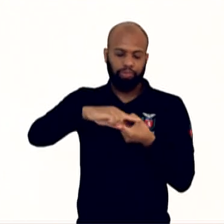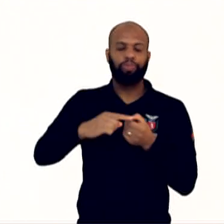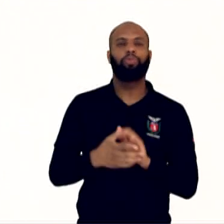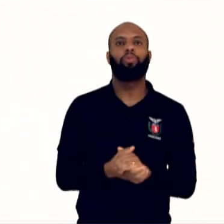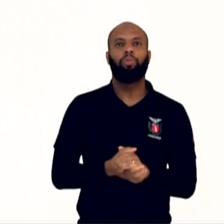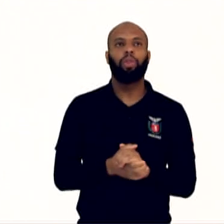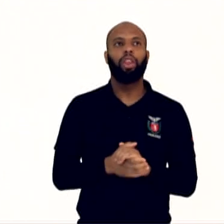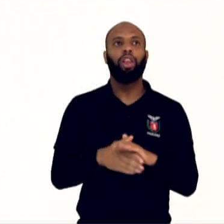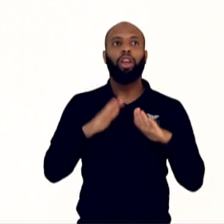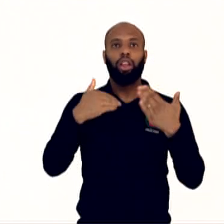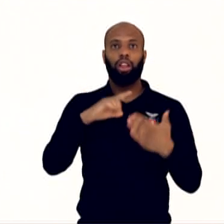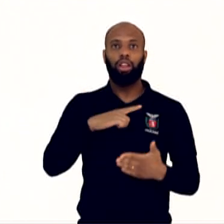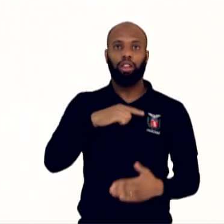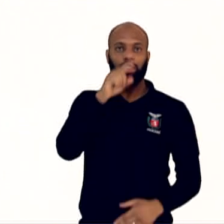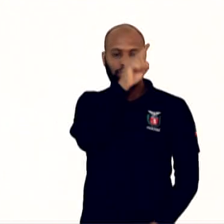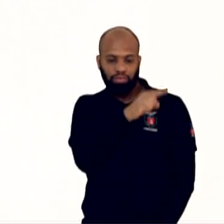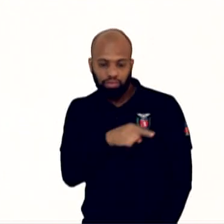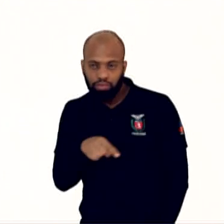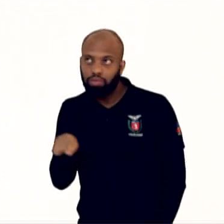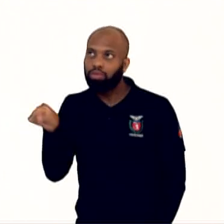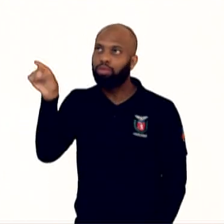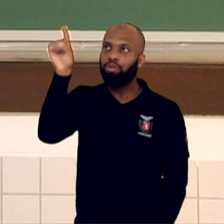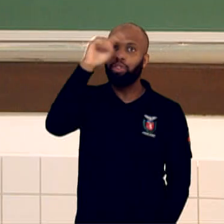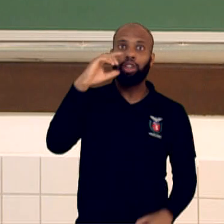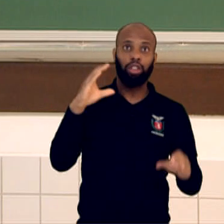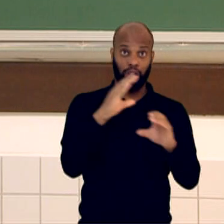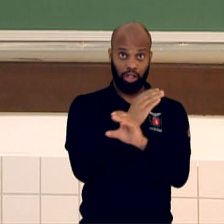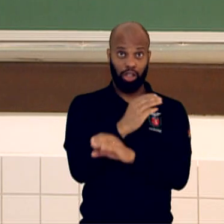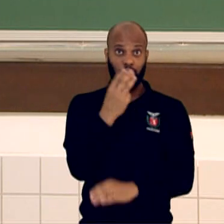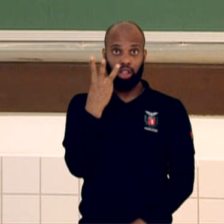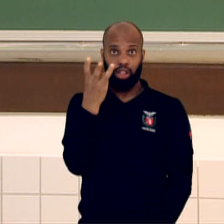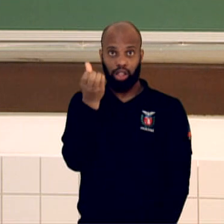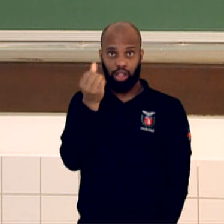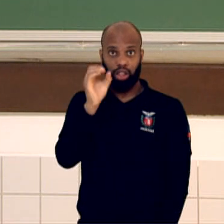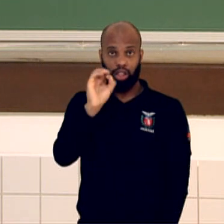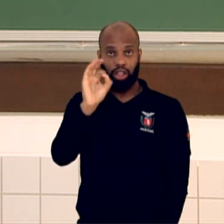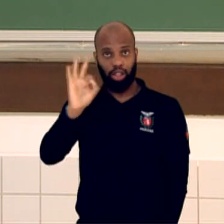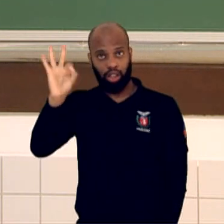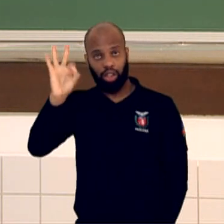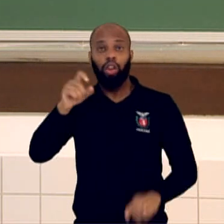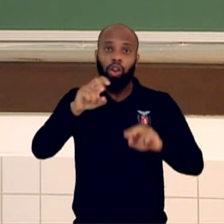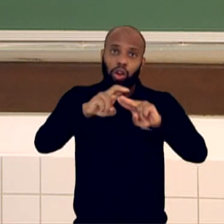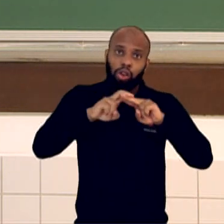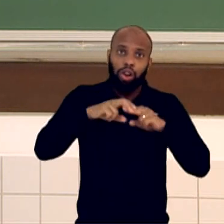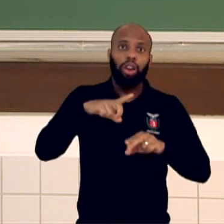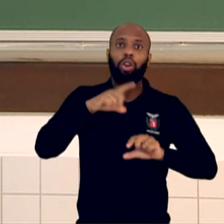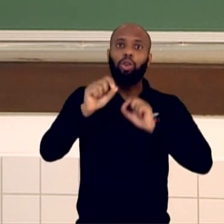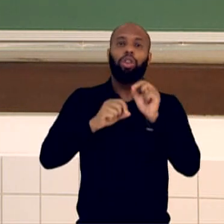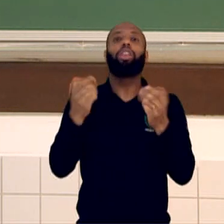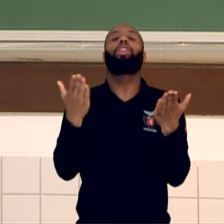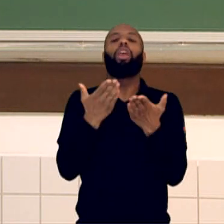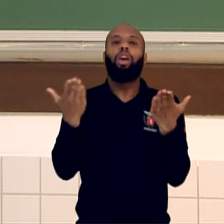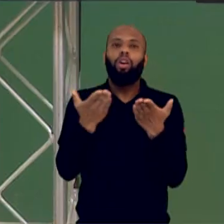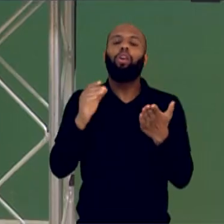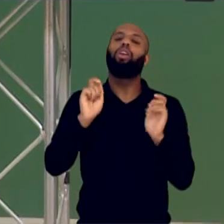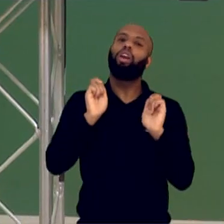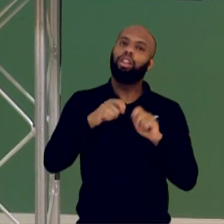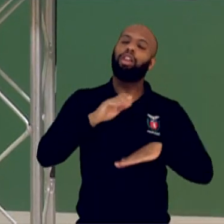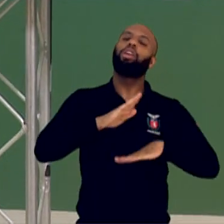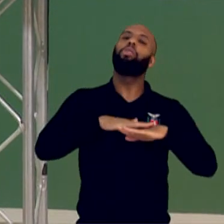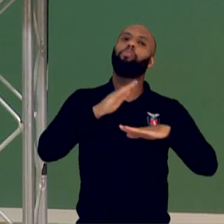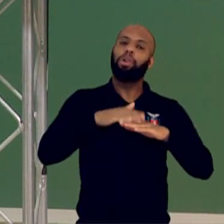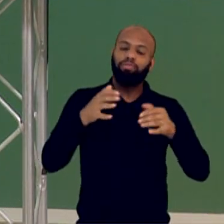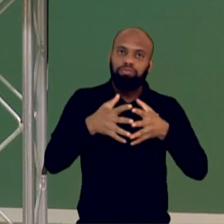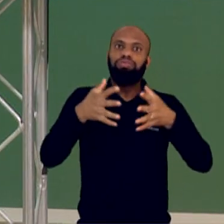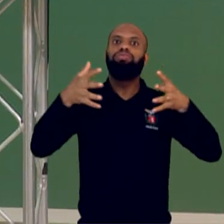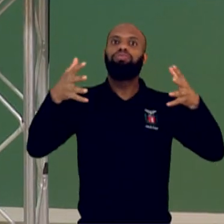circunferência? Uma volta completa, 360 graus. É por isso que aqui a gente tem um campo de trabalho maior, eu consigo trabalhar